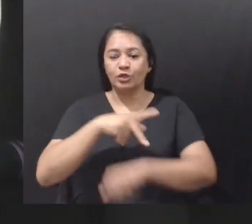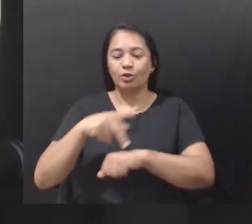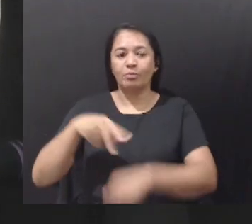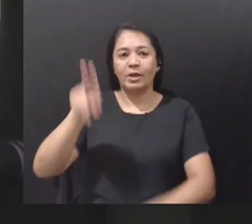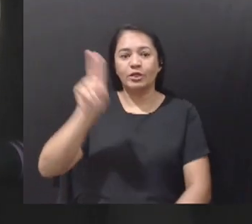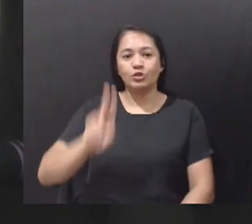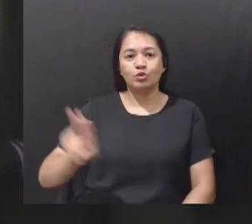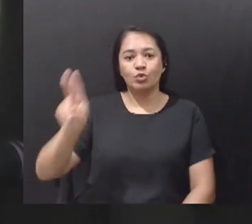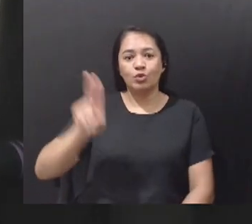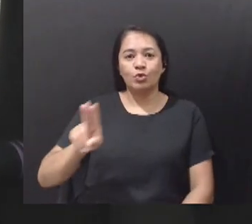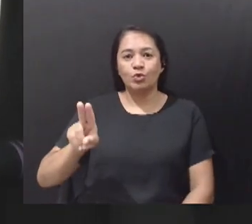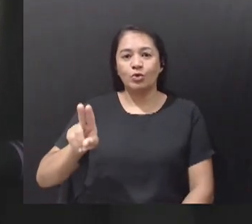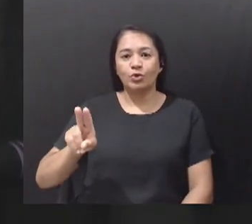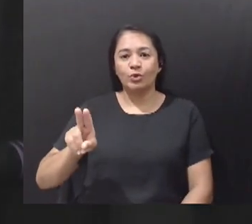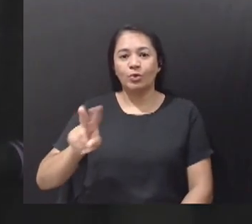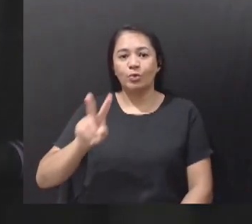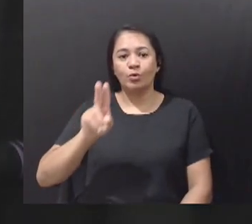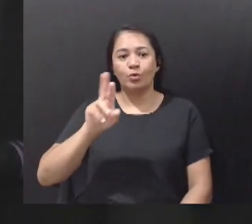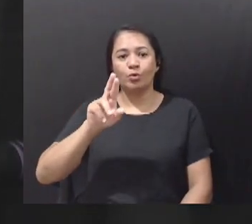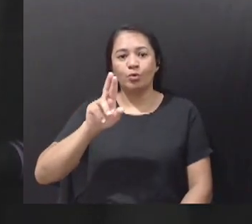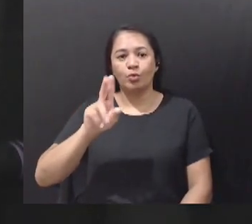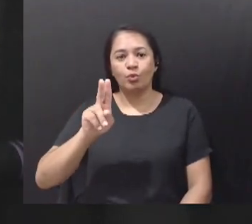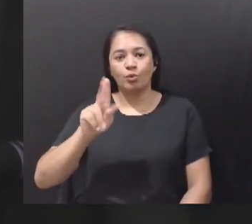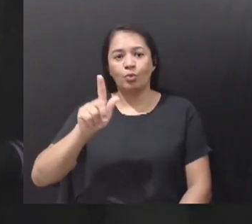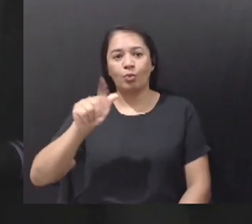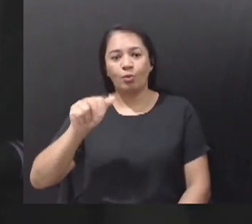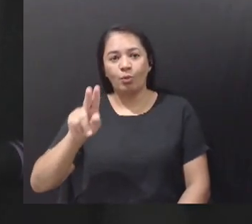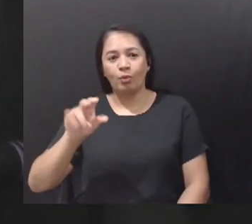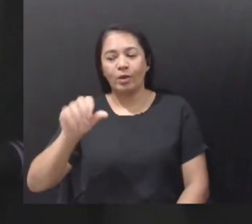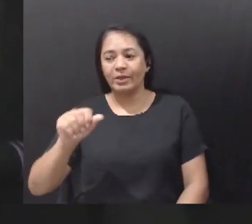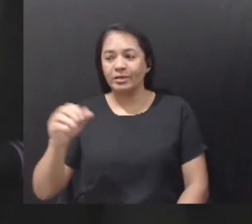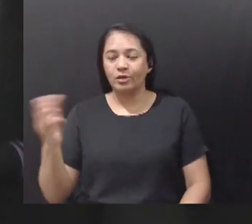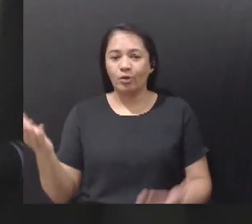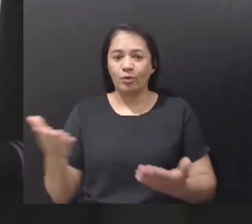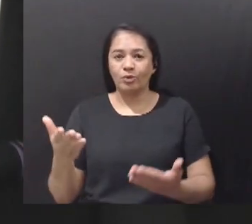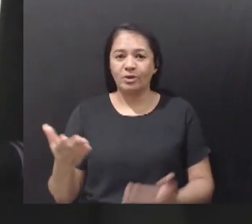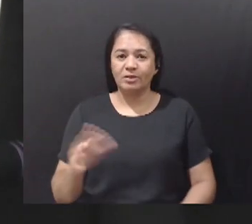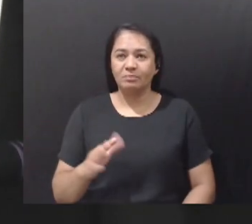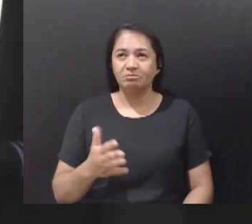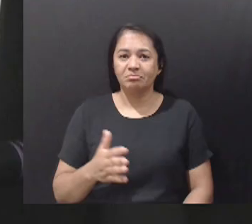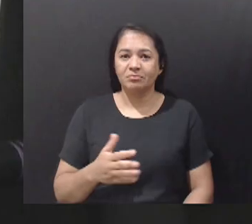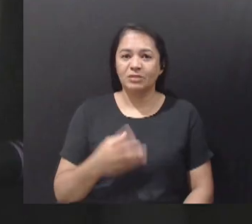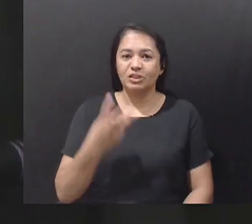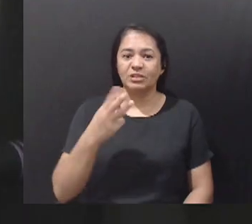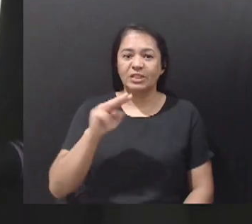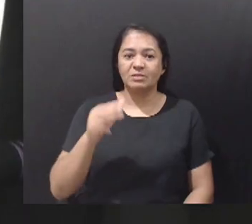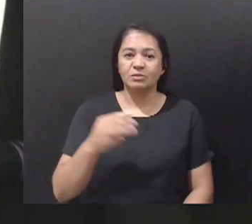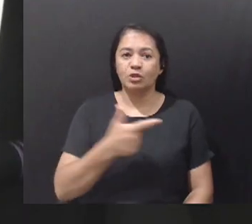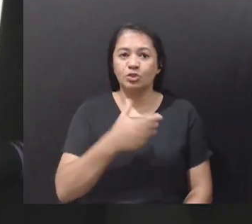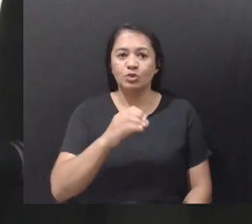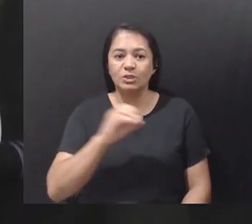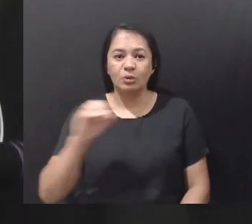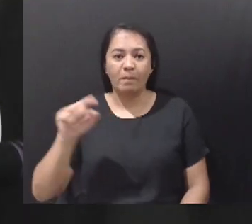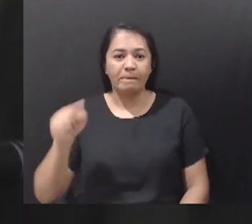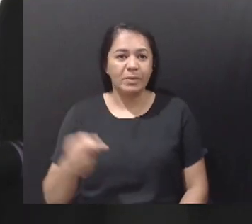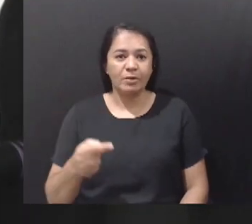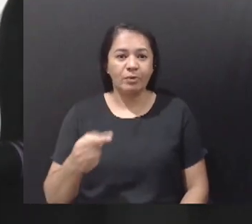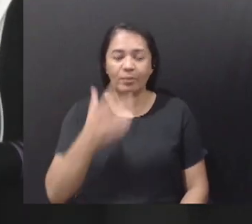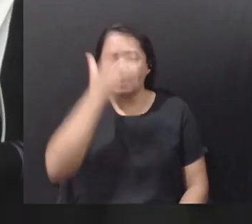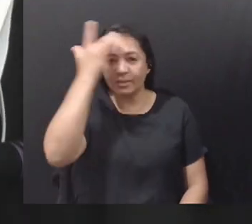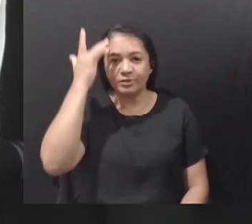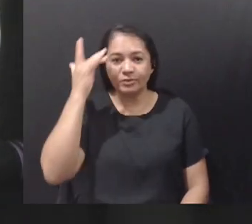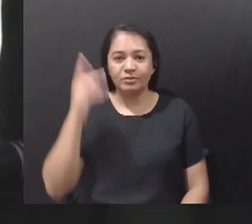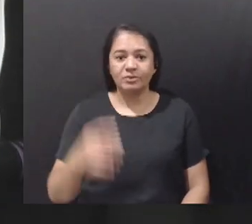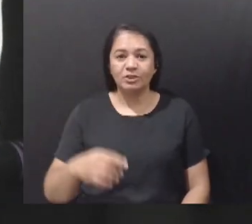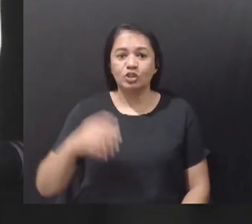país maravilhoso. A população do Uruguai hoje, se eu não estiver equivocada, deve ter 3.200.000 habitantes. Sim. Só de pessoas com deficiência no estado